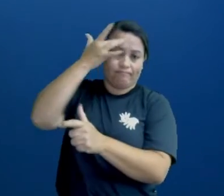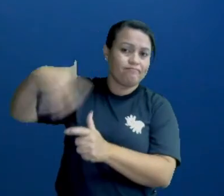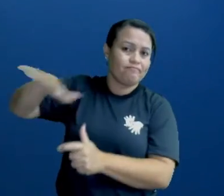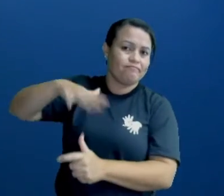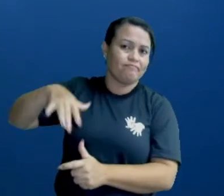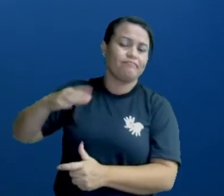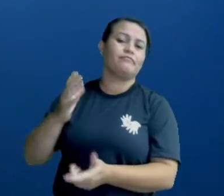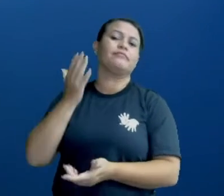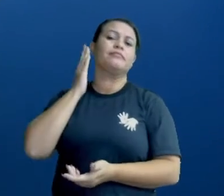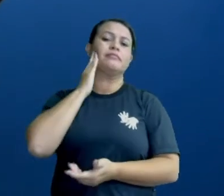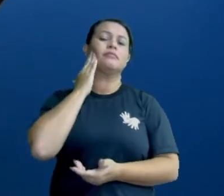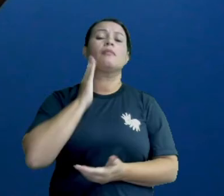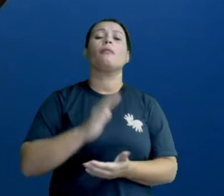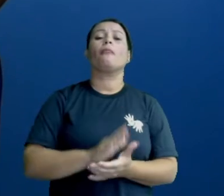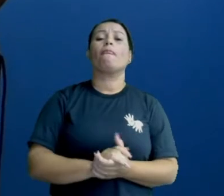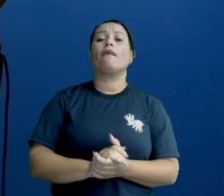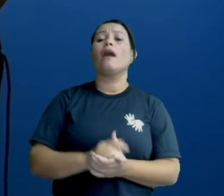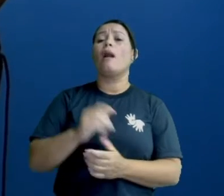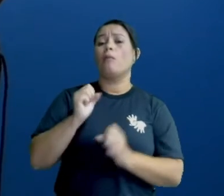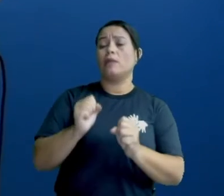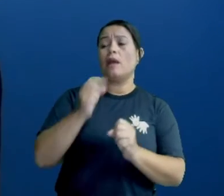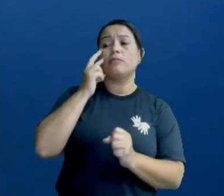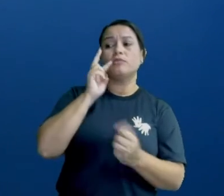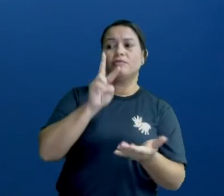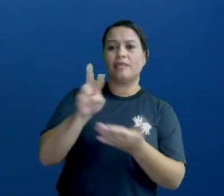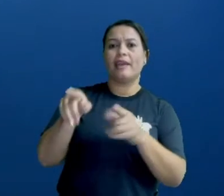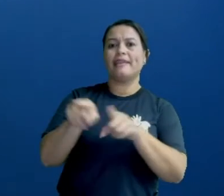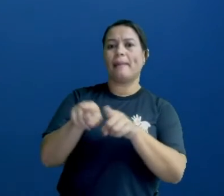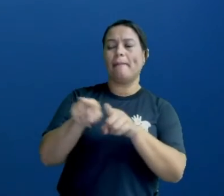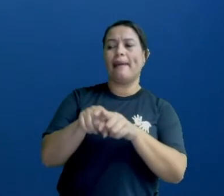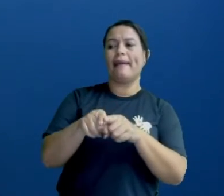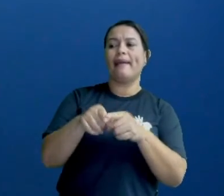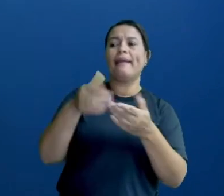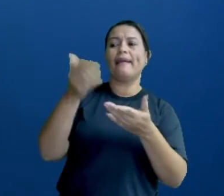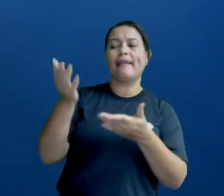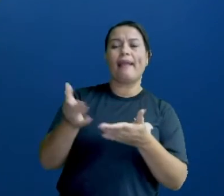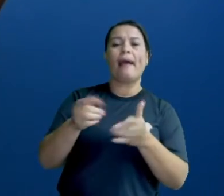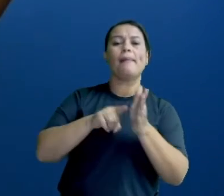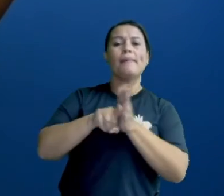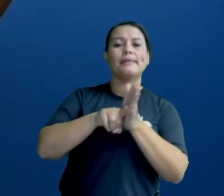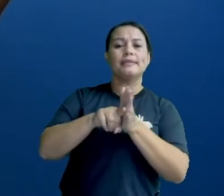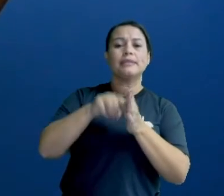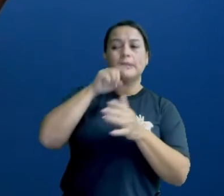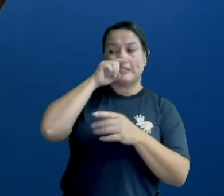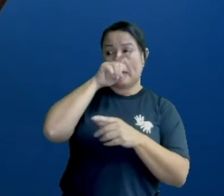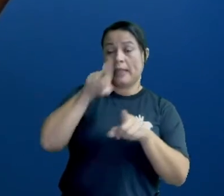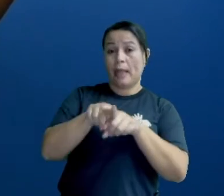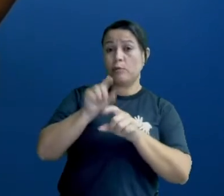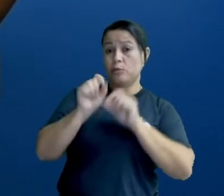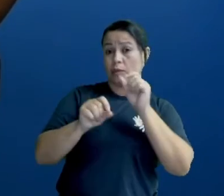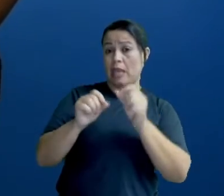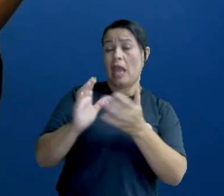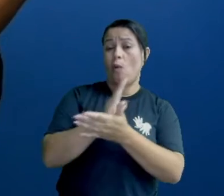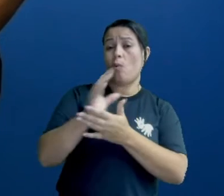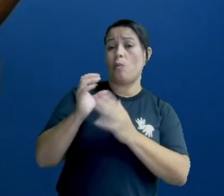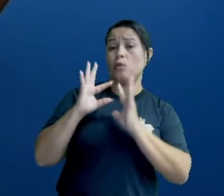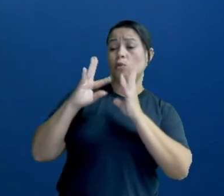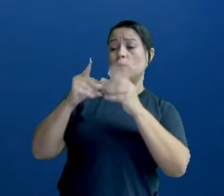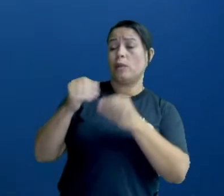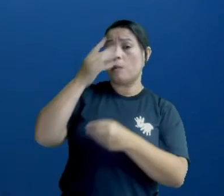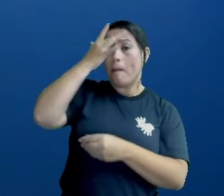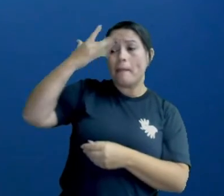concentração populacional, tá? A gente pode ver isso nesse dado, por exemplo. Aqui a gente tem o total de habitantes por